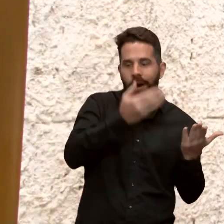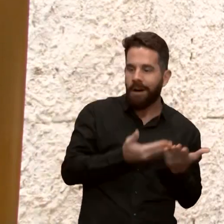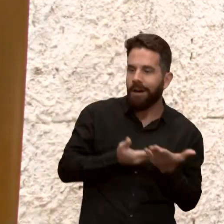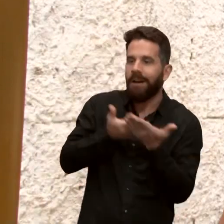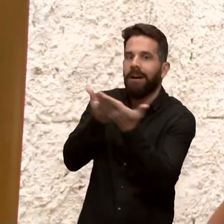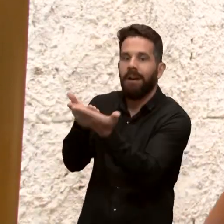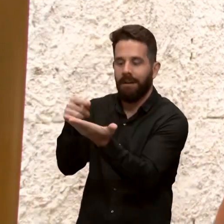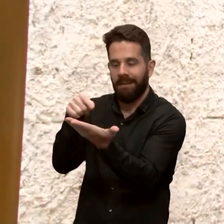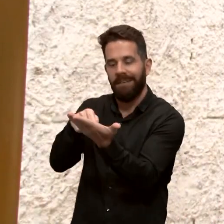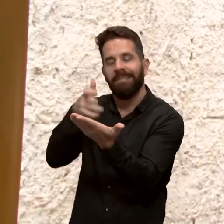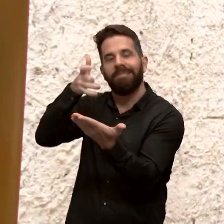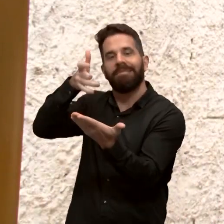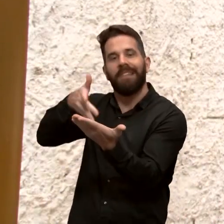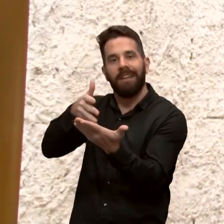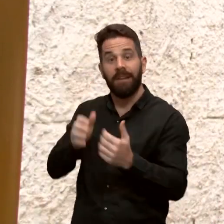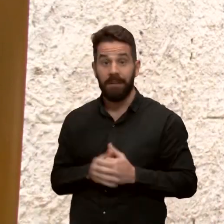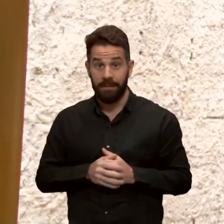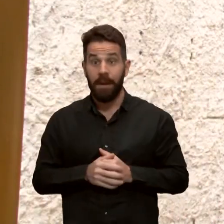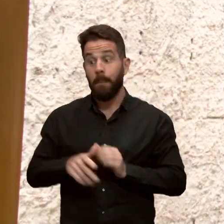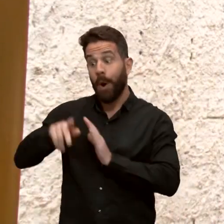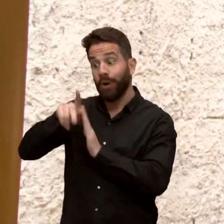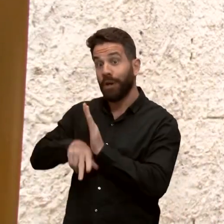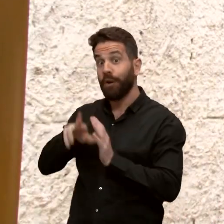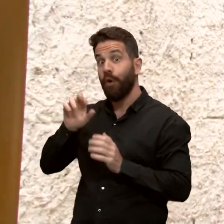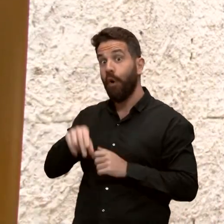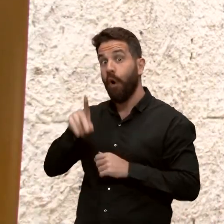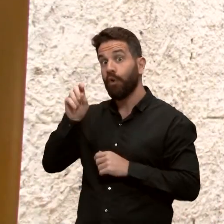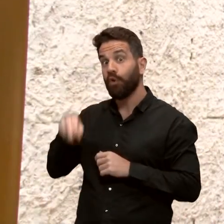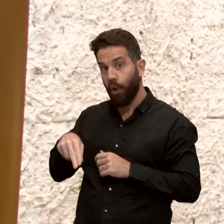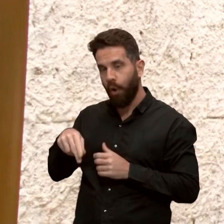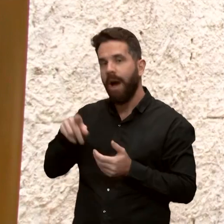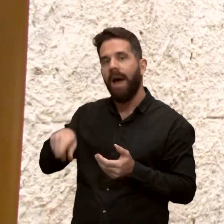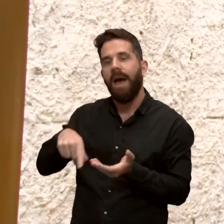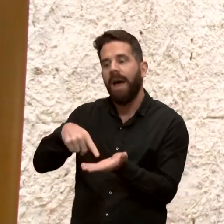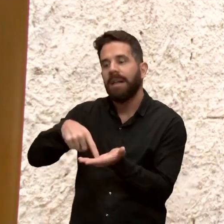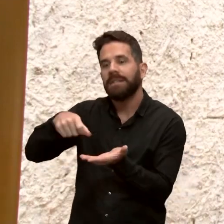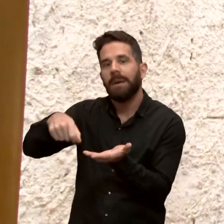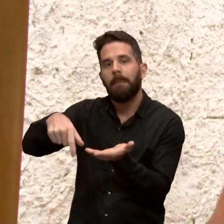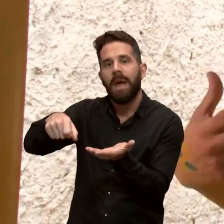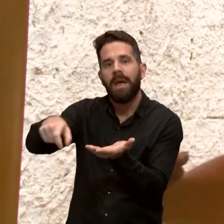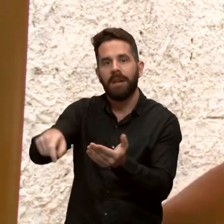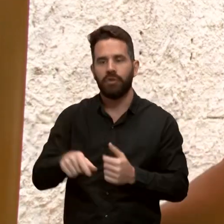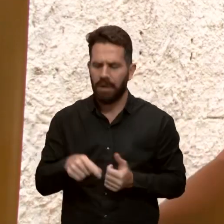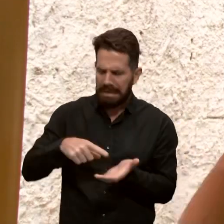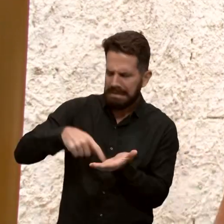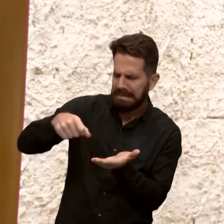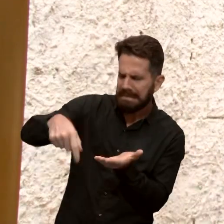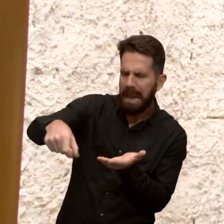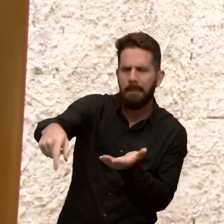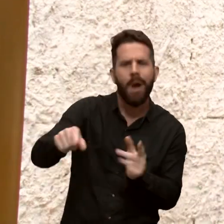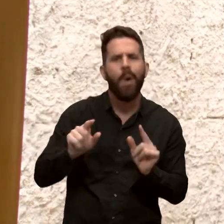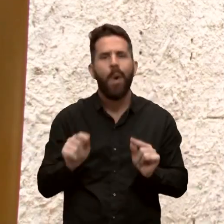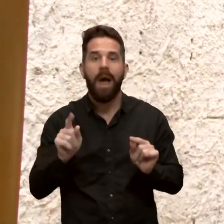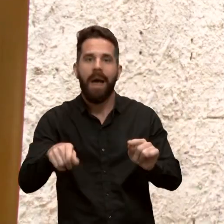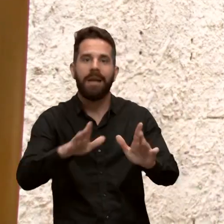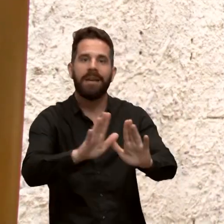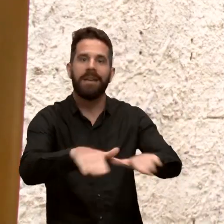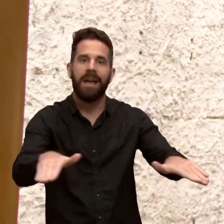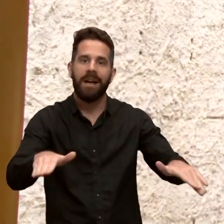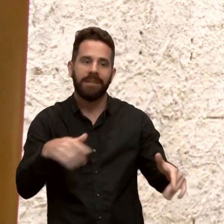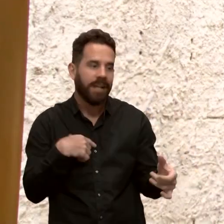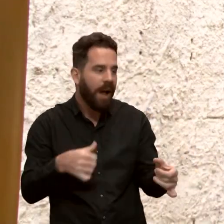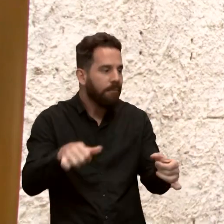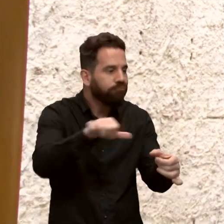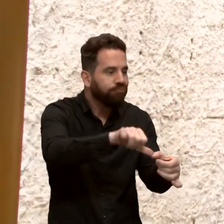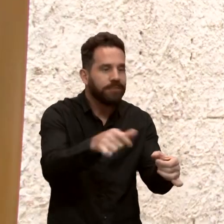Rondon é o projeto das sementes. E as crianças que são essas sementes. Estamos aqui para adubá-las e que elas cresçam e